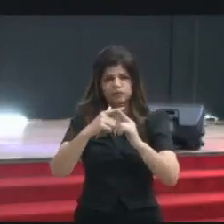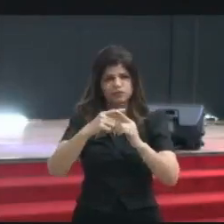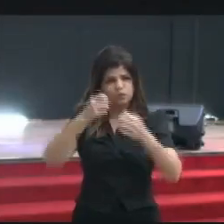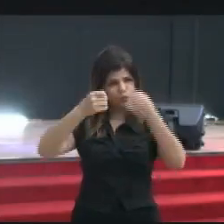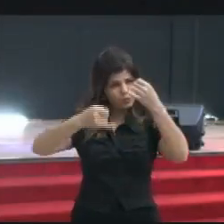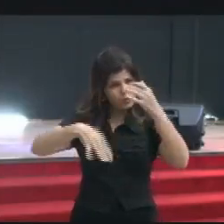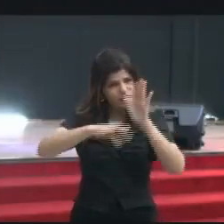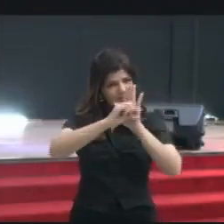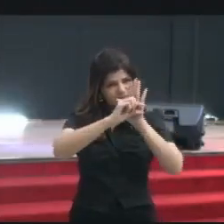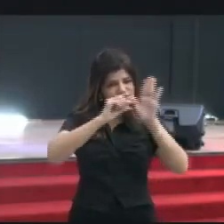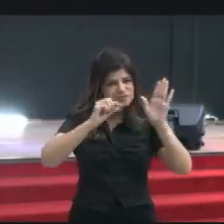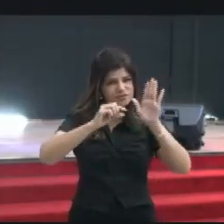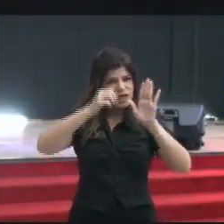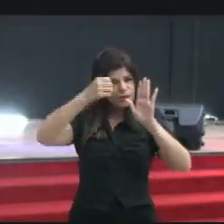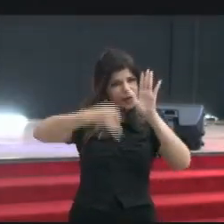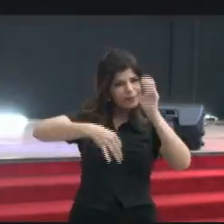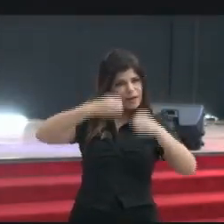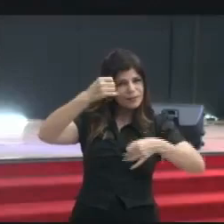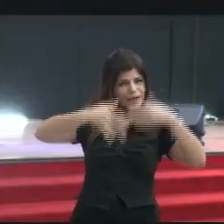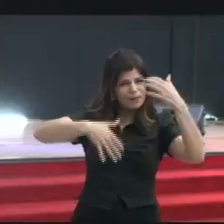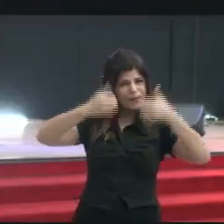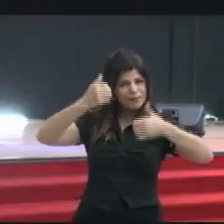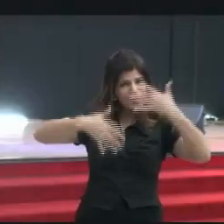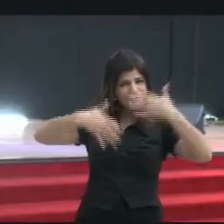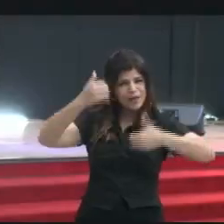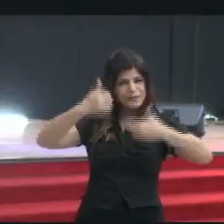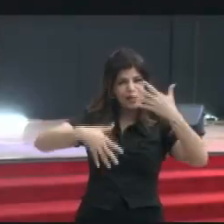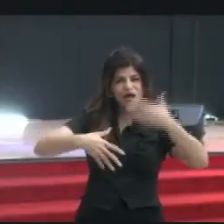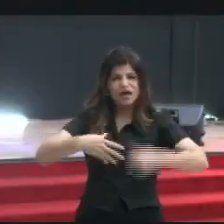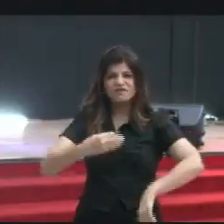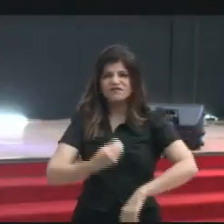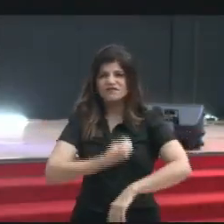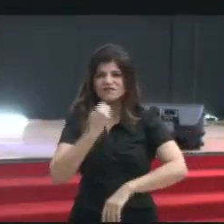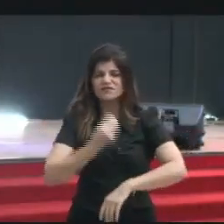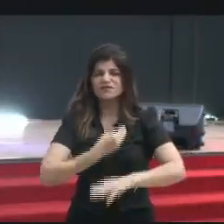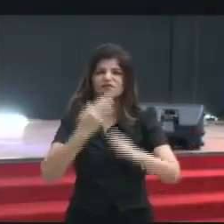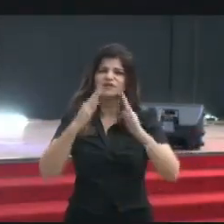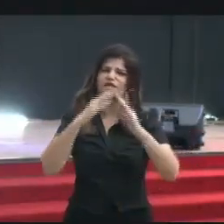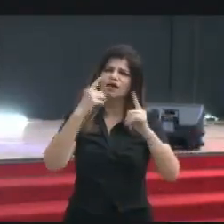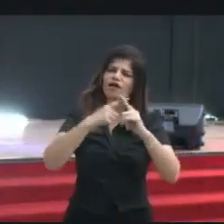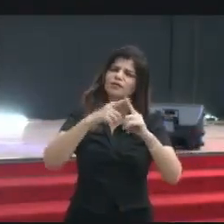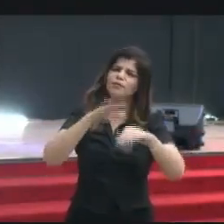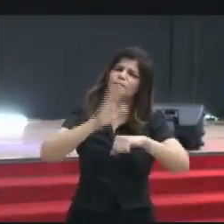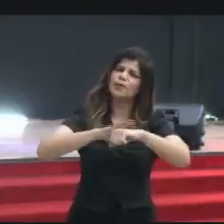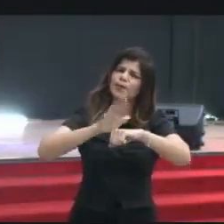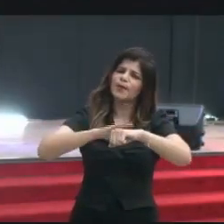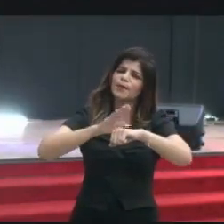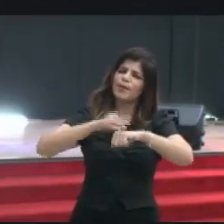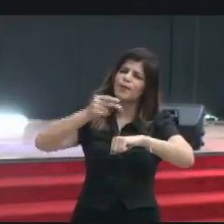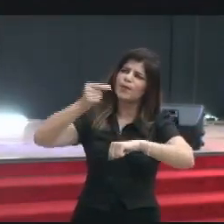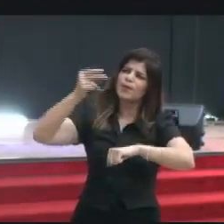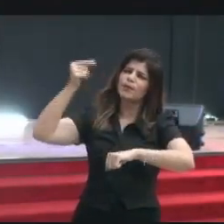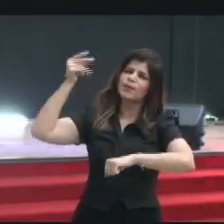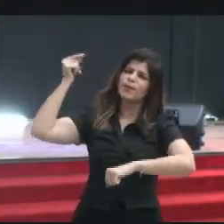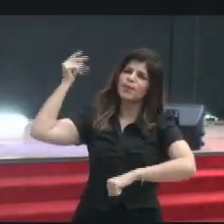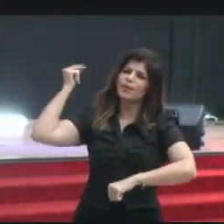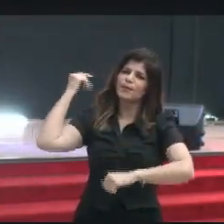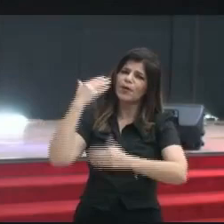É um versículo que narra a vida da igreja nos seus